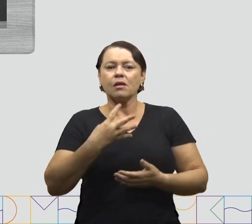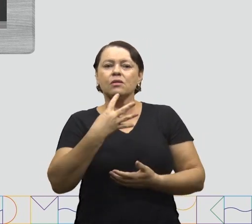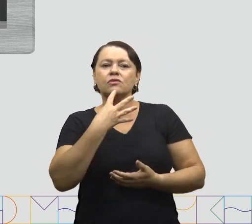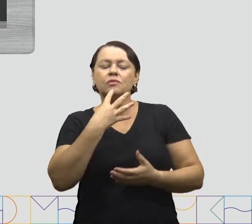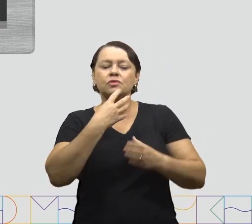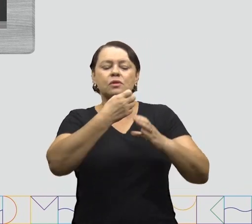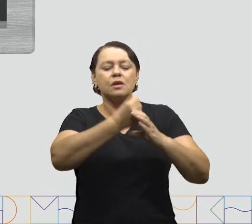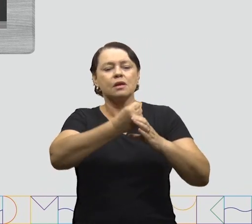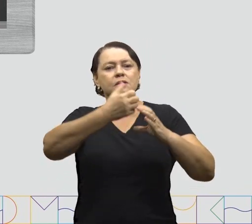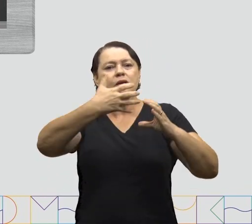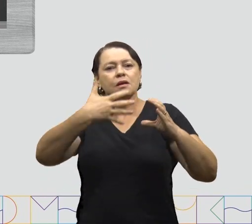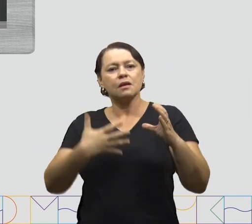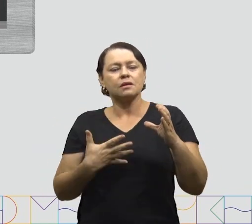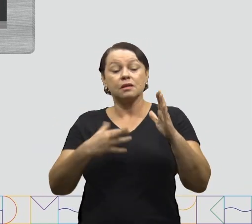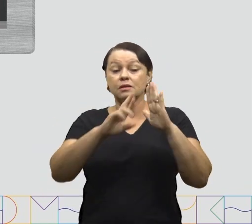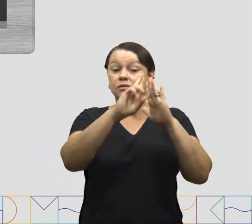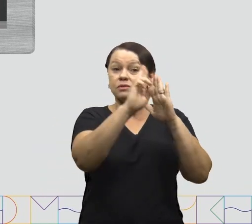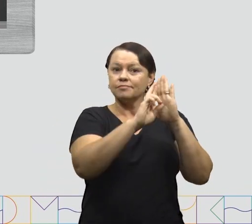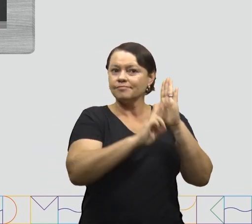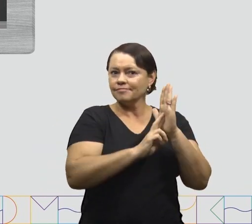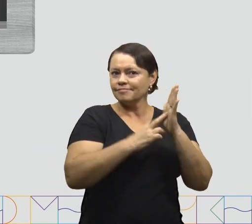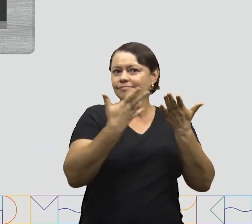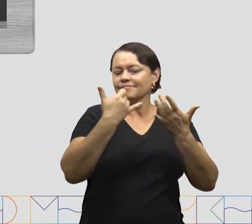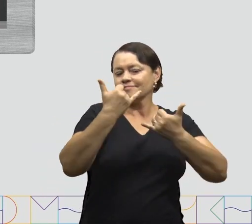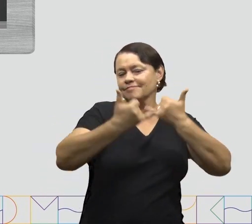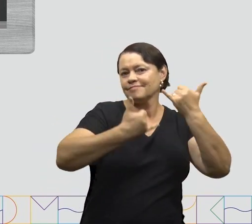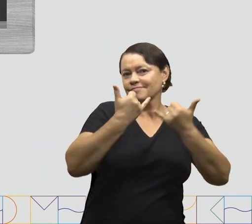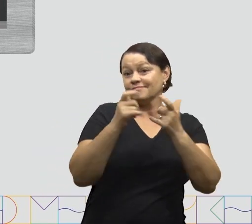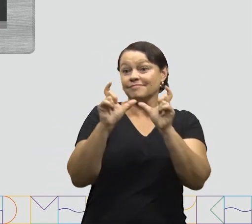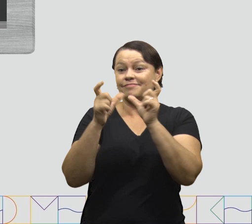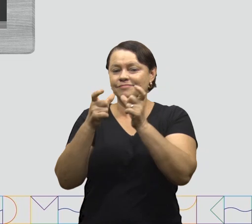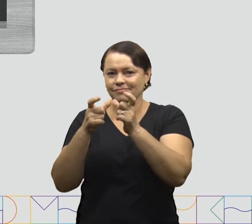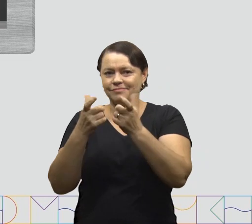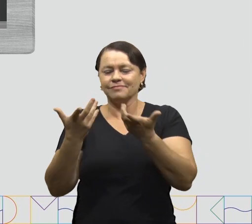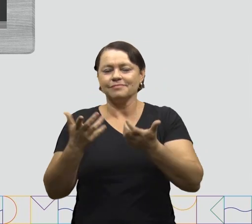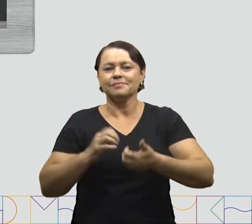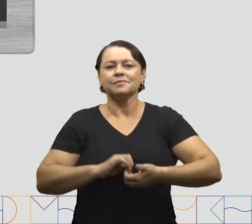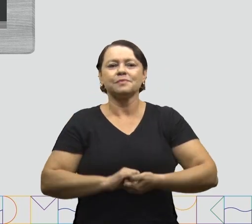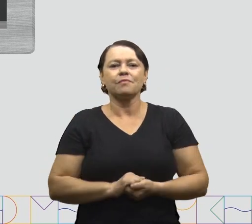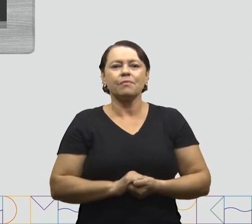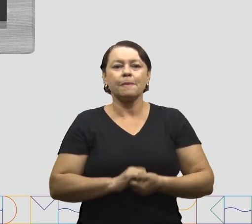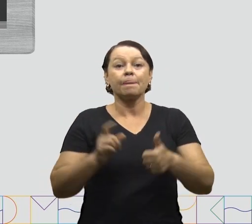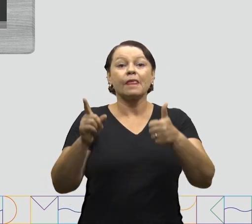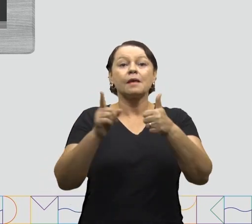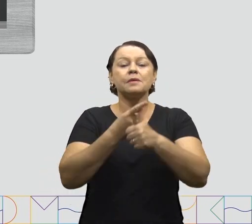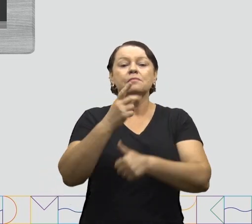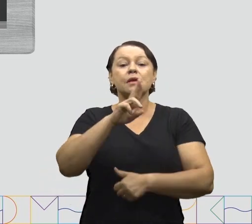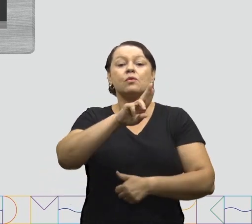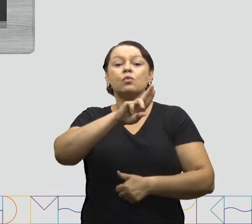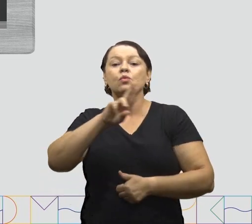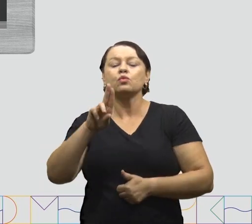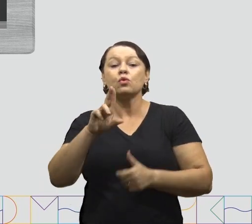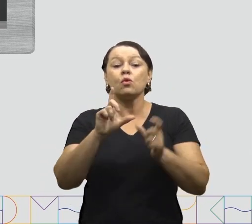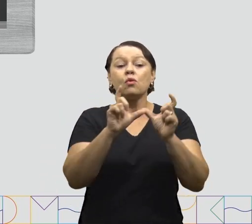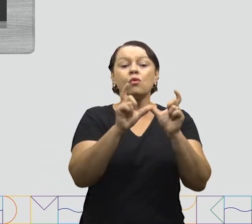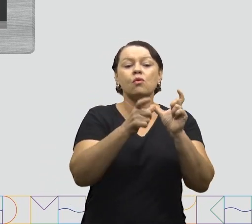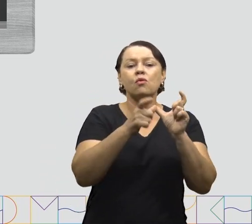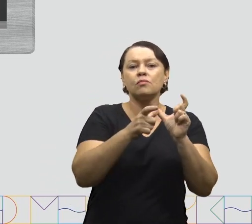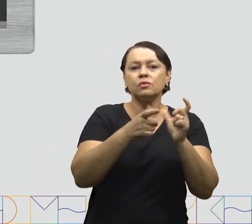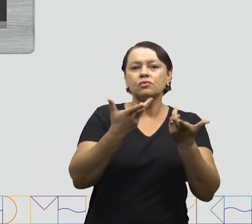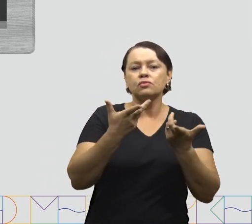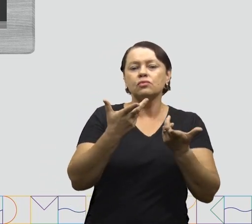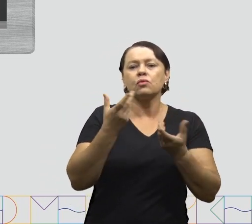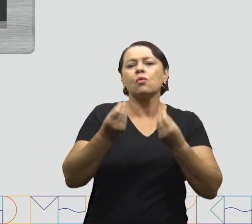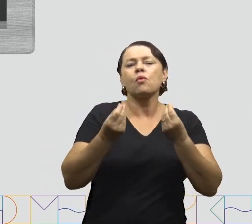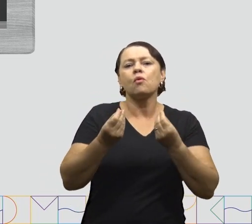as características das regras de jogos e brincadeiras. Primeiro, nome do jogo, ou seja, a forma como